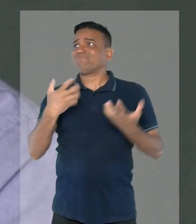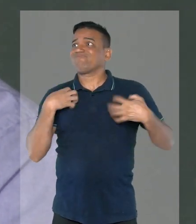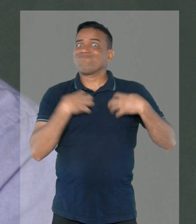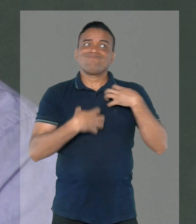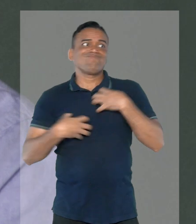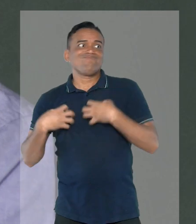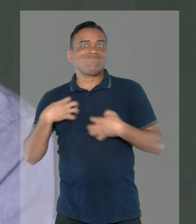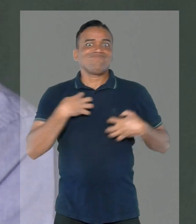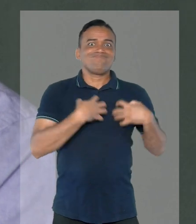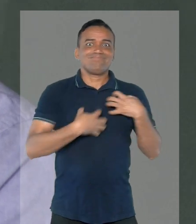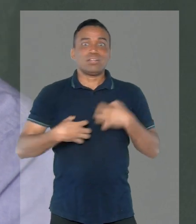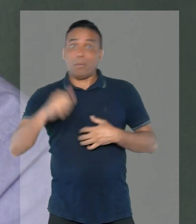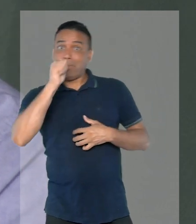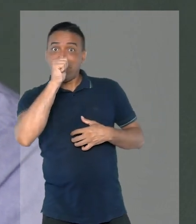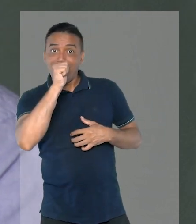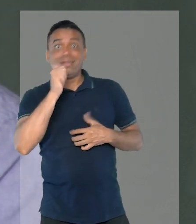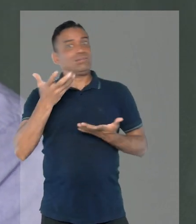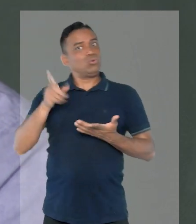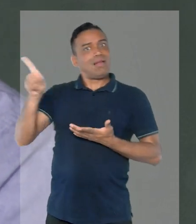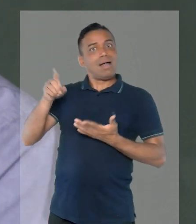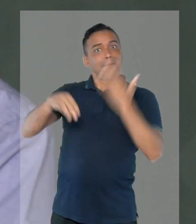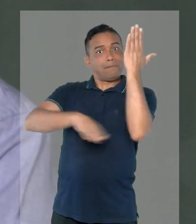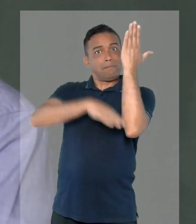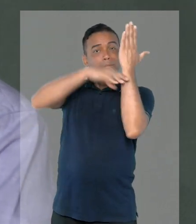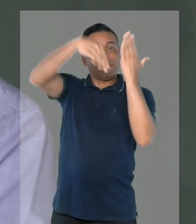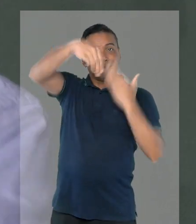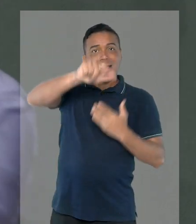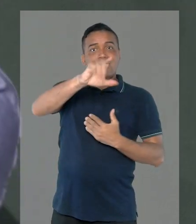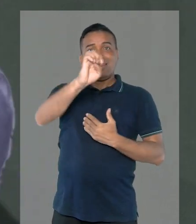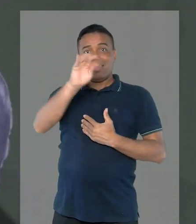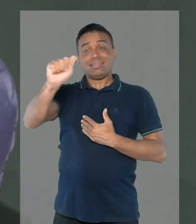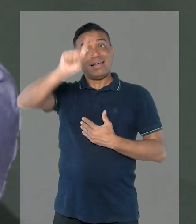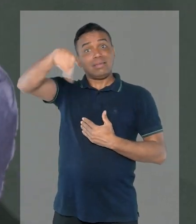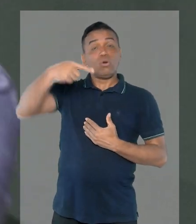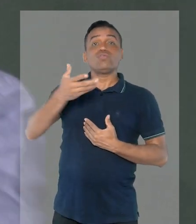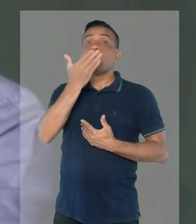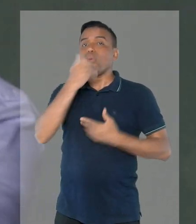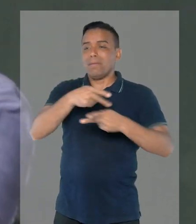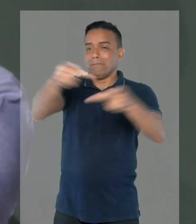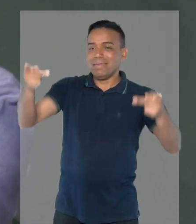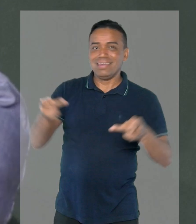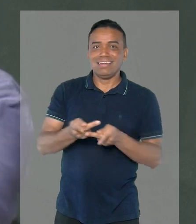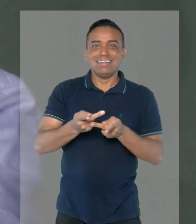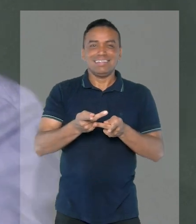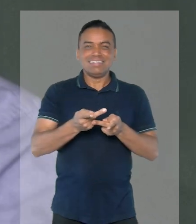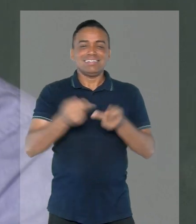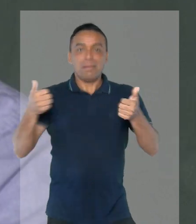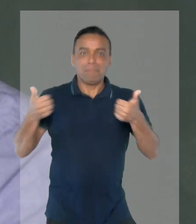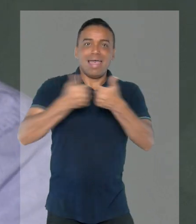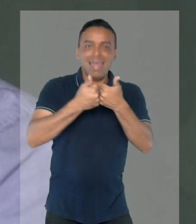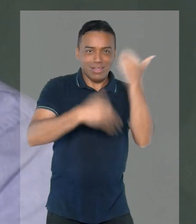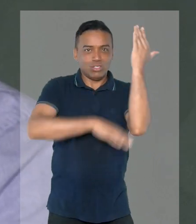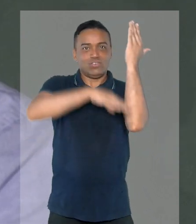gente estava bebendo maleta e foi depois comer pizza ali, aquelas pizzarias pedaço que tem ali perto do